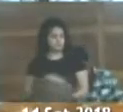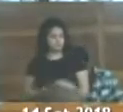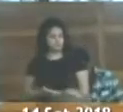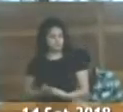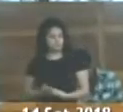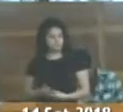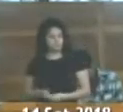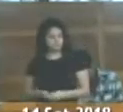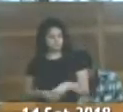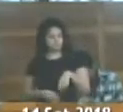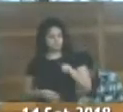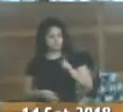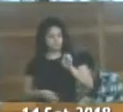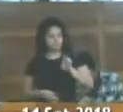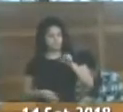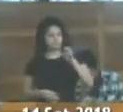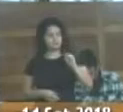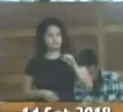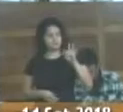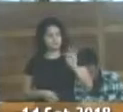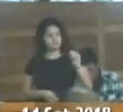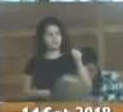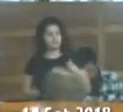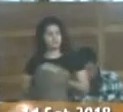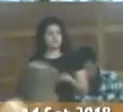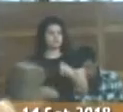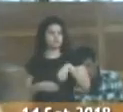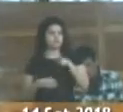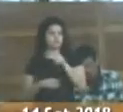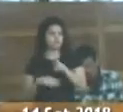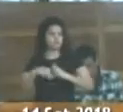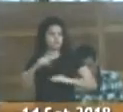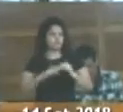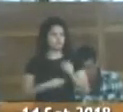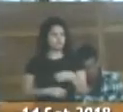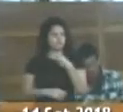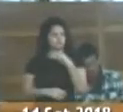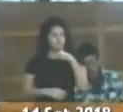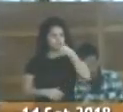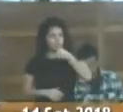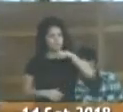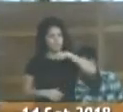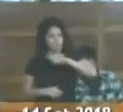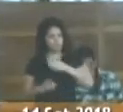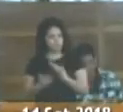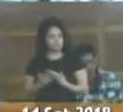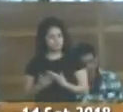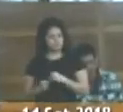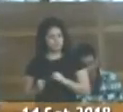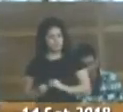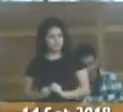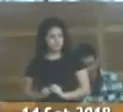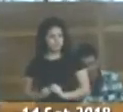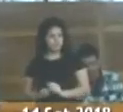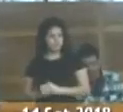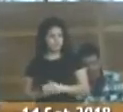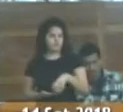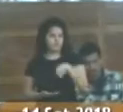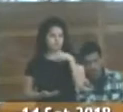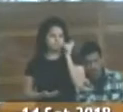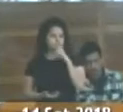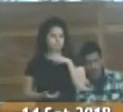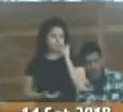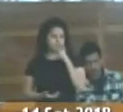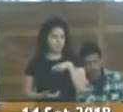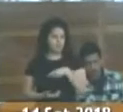gestão democrática, valorização dos profissionais e qualidade social da educação, passou a ser ficção, parecendo